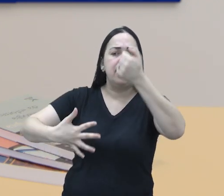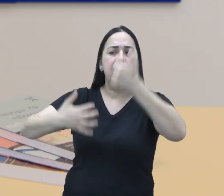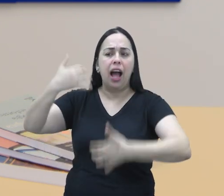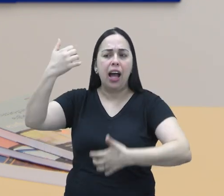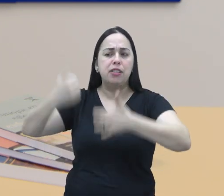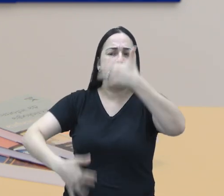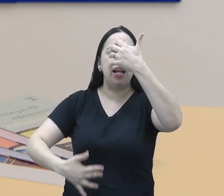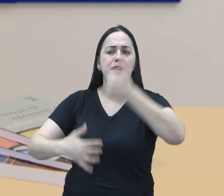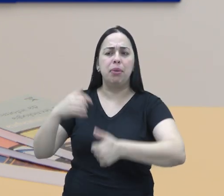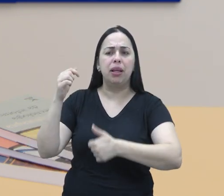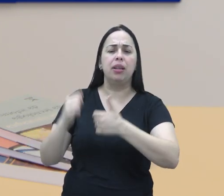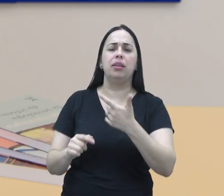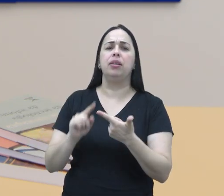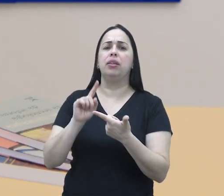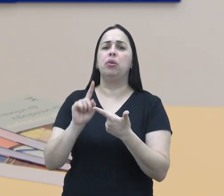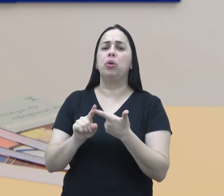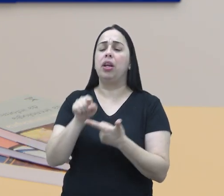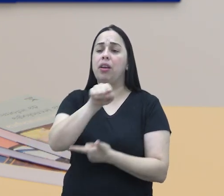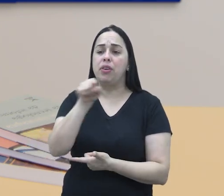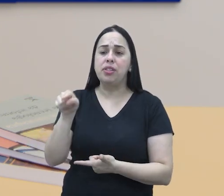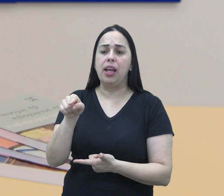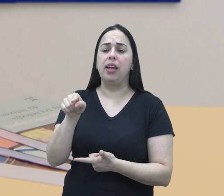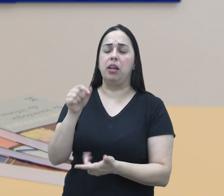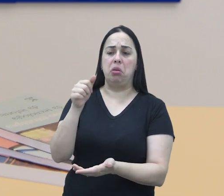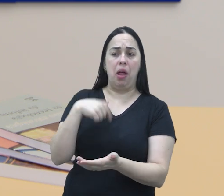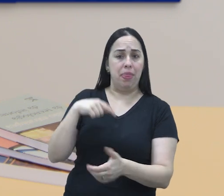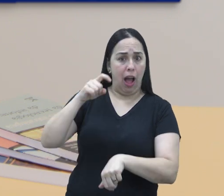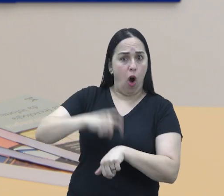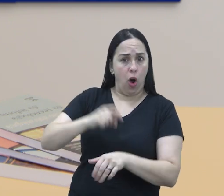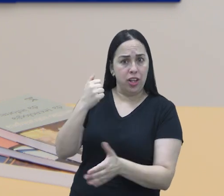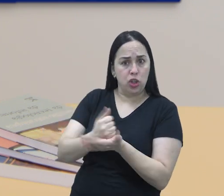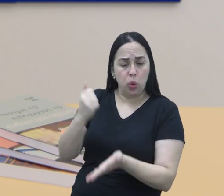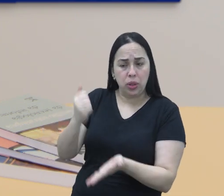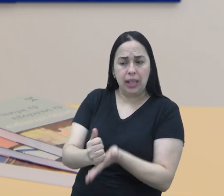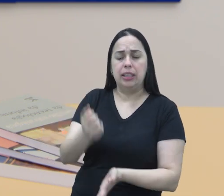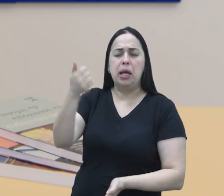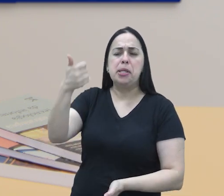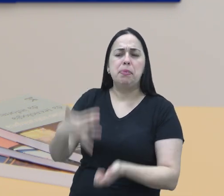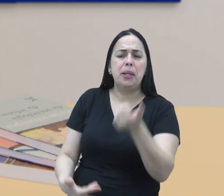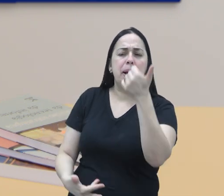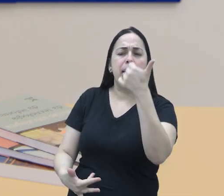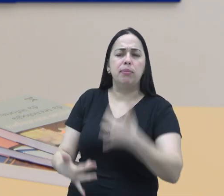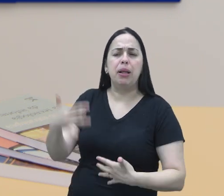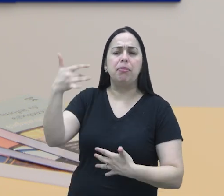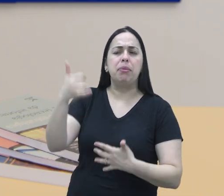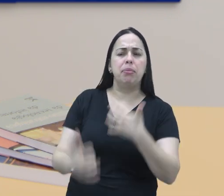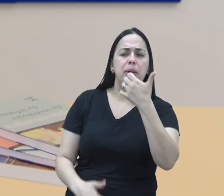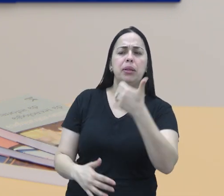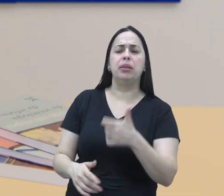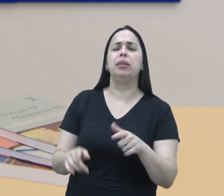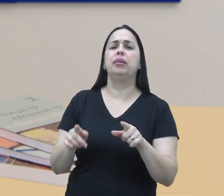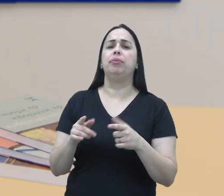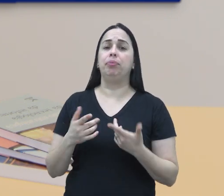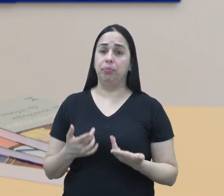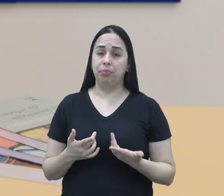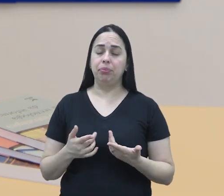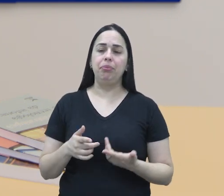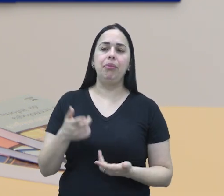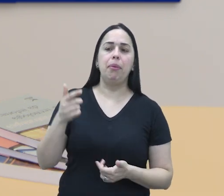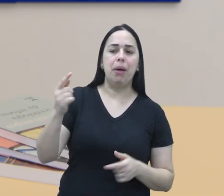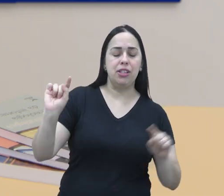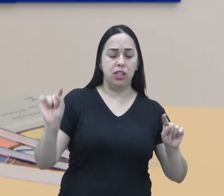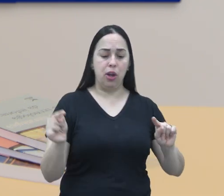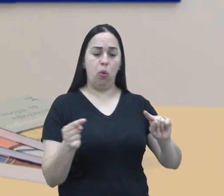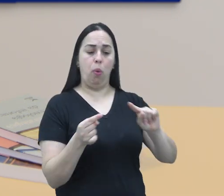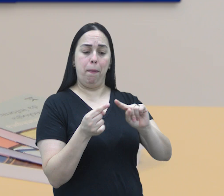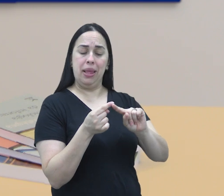são as expectativas que você tem a respeito de quem você vai contratar e entender quais são as expectativas de quem você está contratando para ver